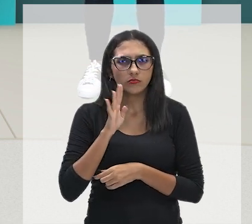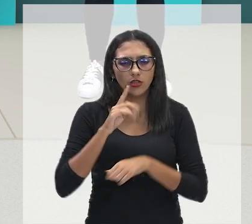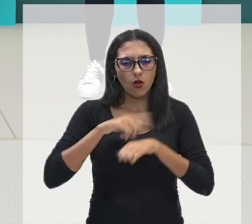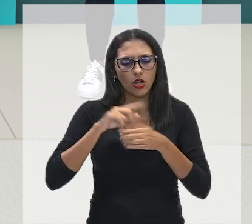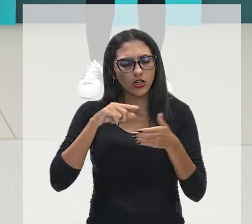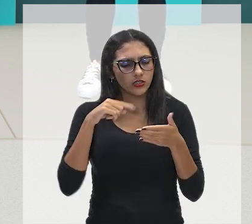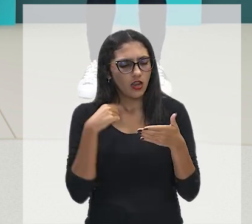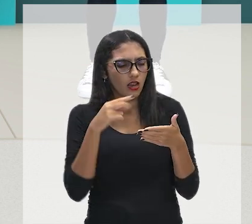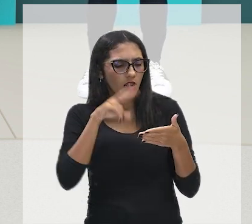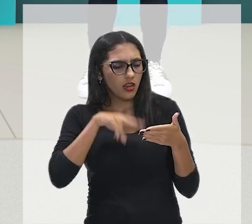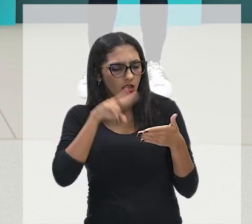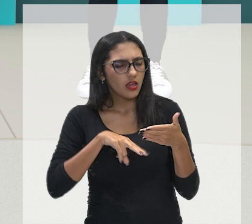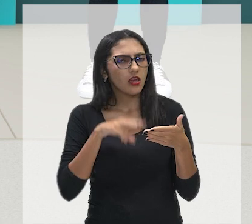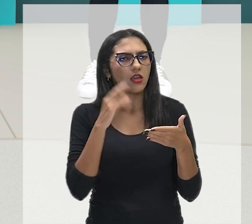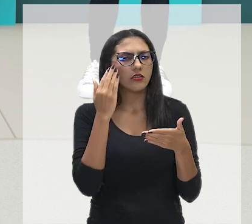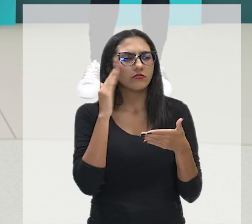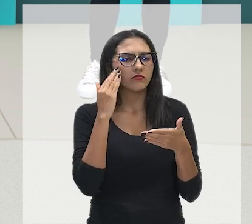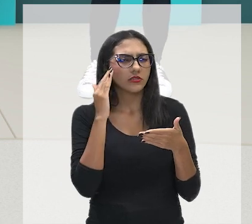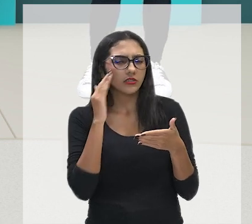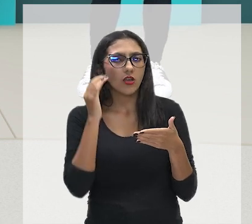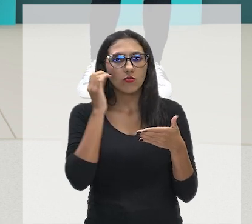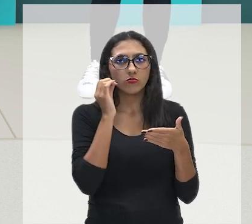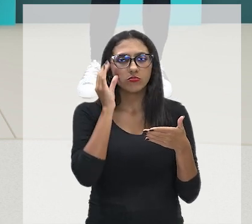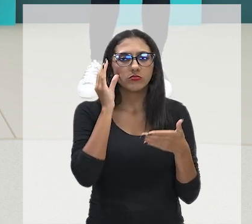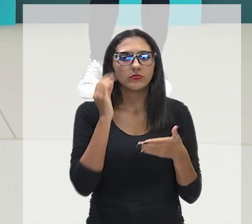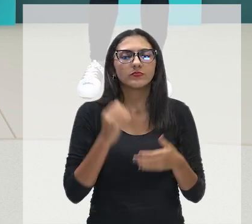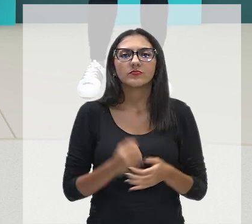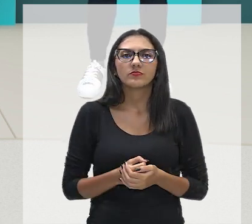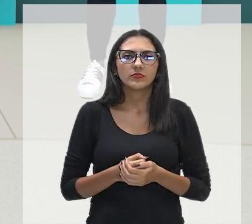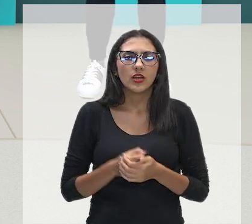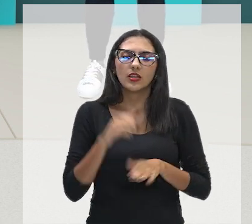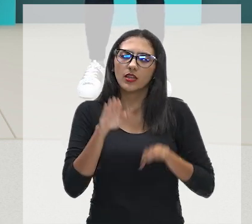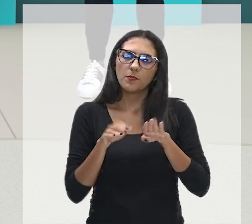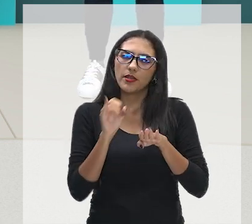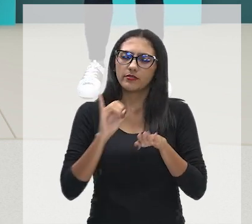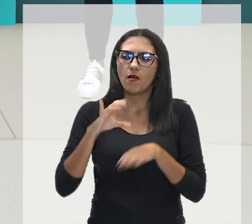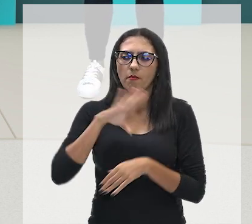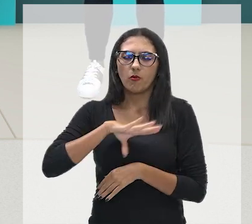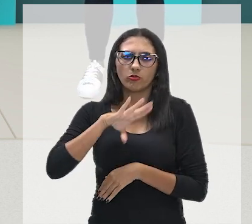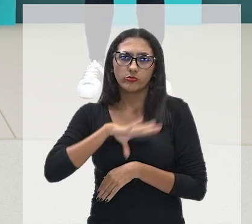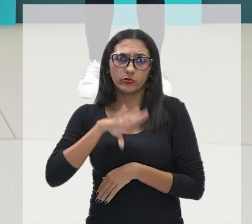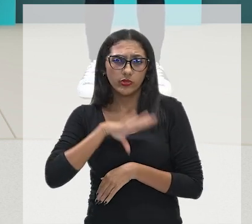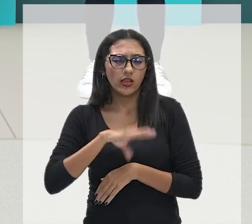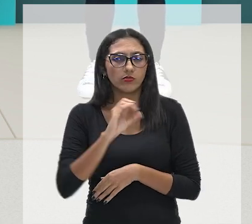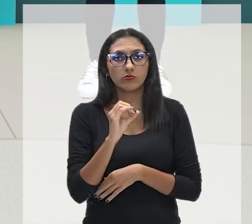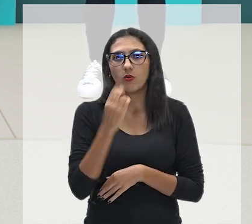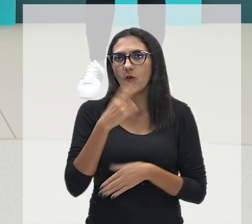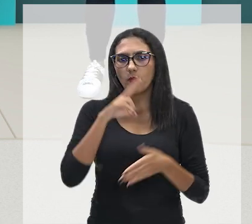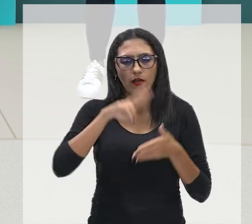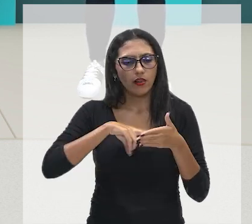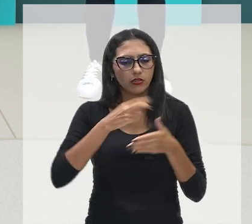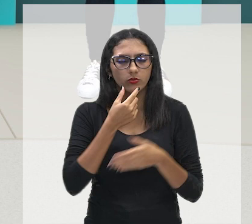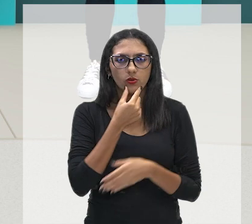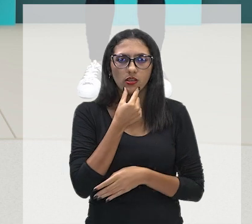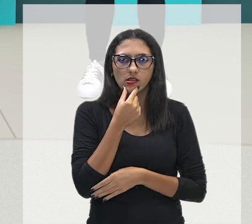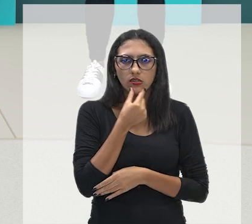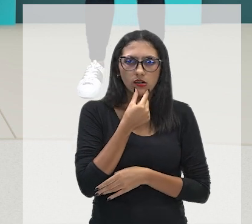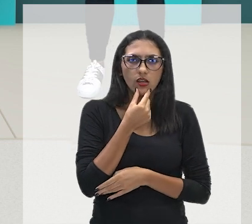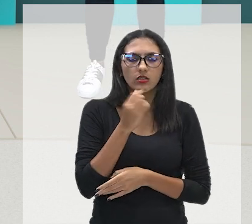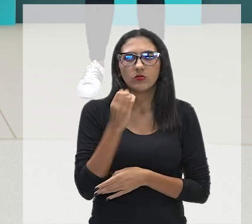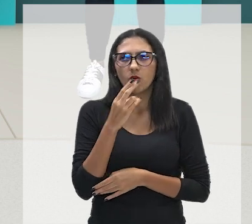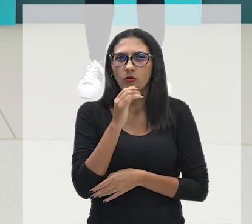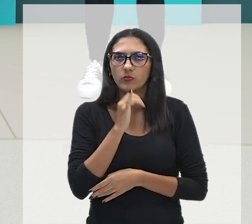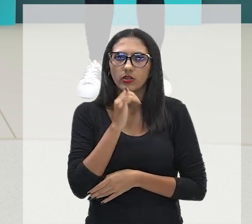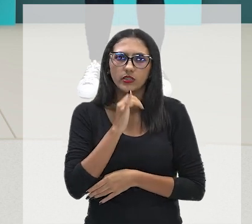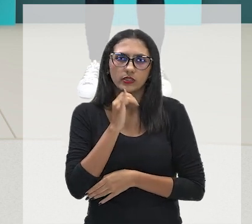algum texto, seja ele em língua portuguesa, né, ou em língua inglesa, seja ele em uma avaliação em larga escala,